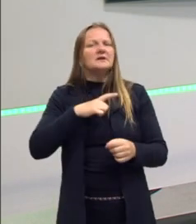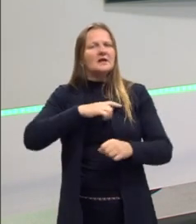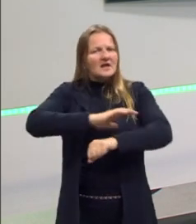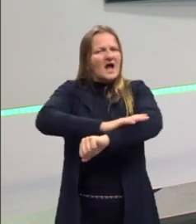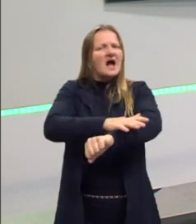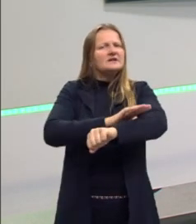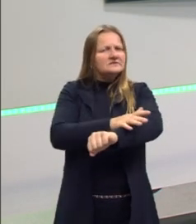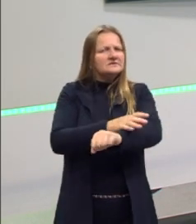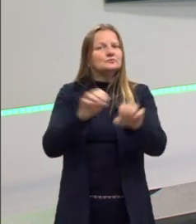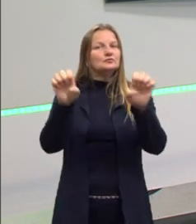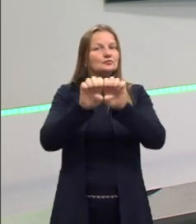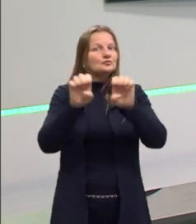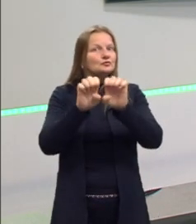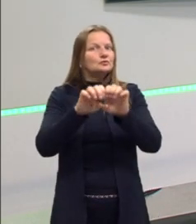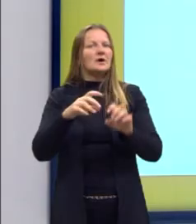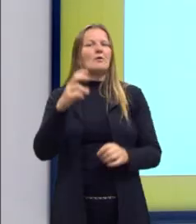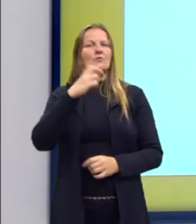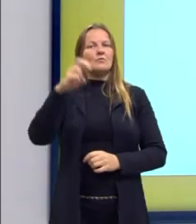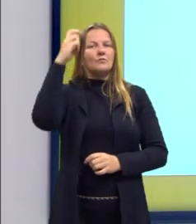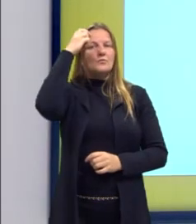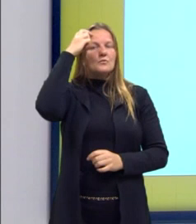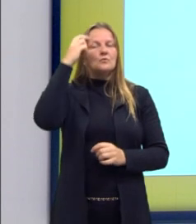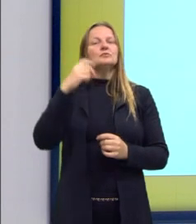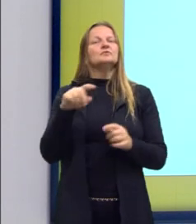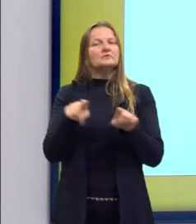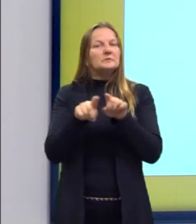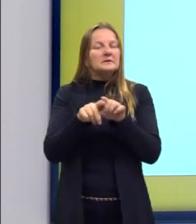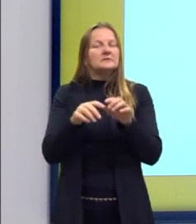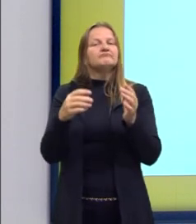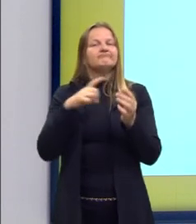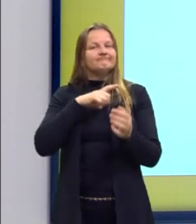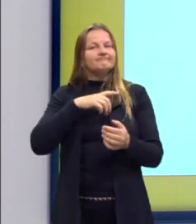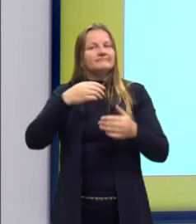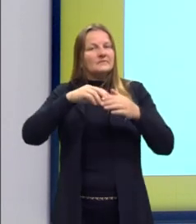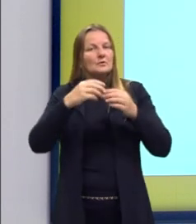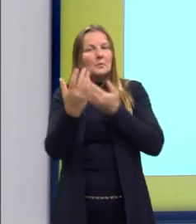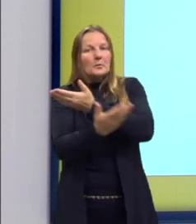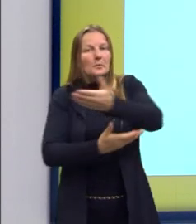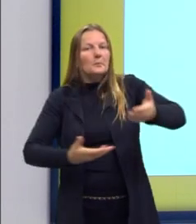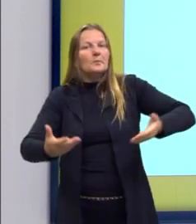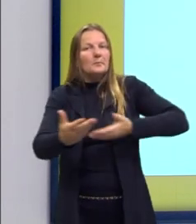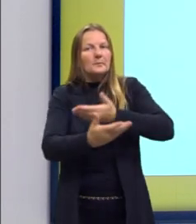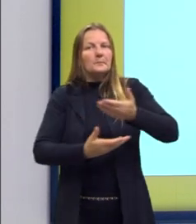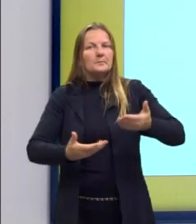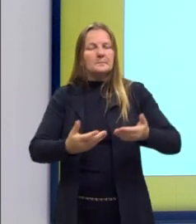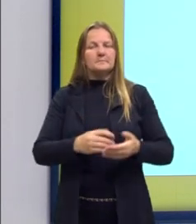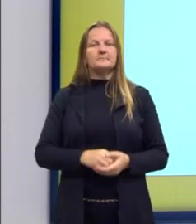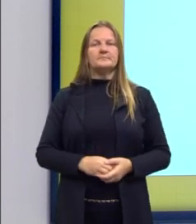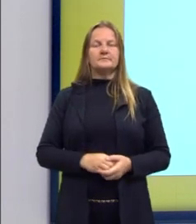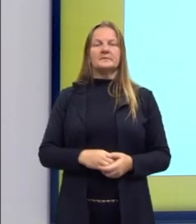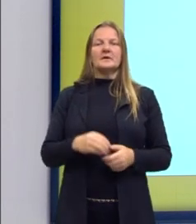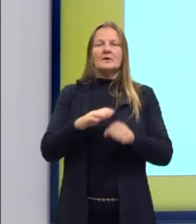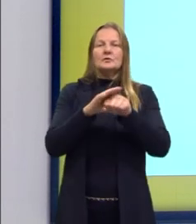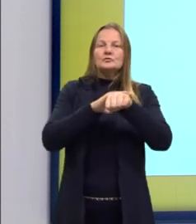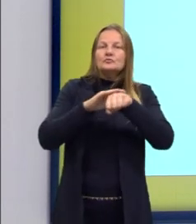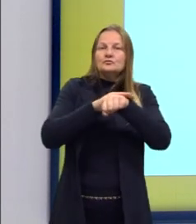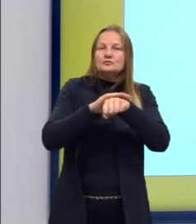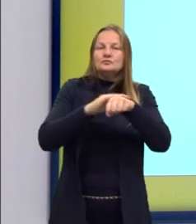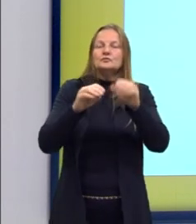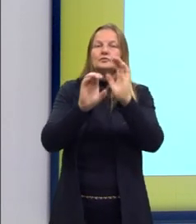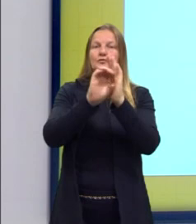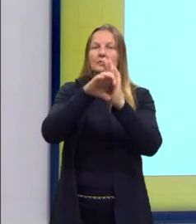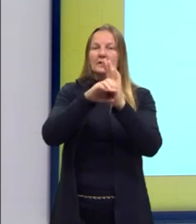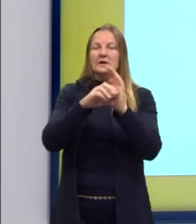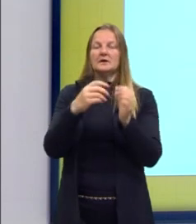muito racismo na cultura nessas ideias que ainda circulam por aí e a gente vai falar um pouquinho né desses conceitos de